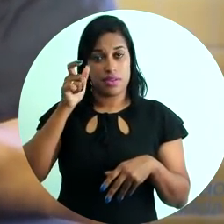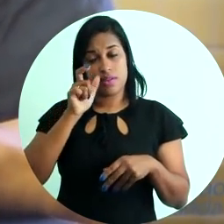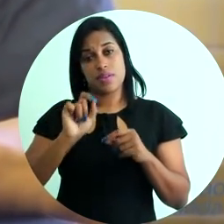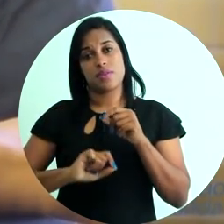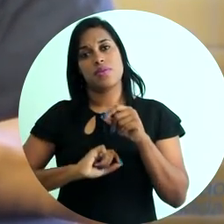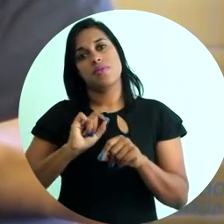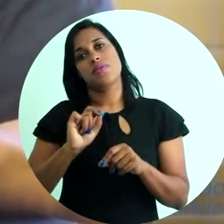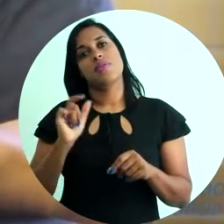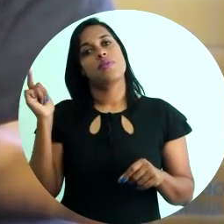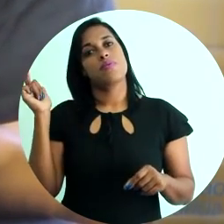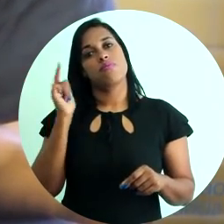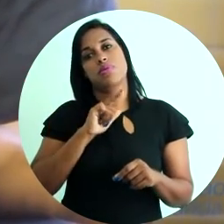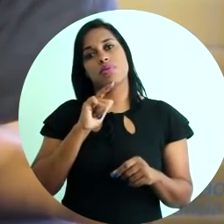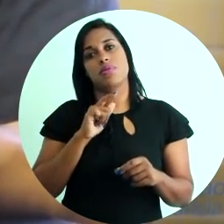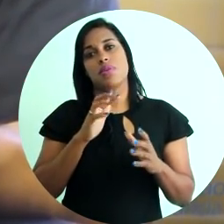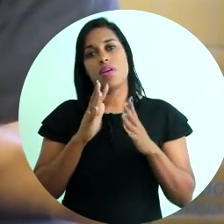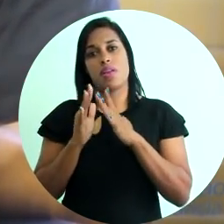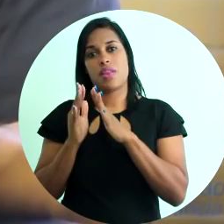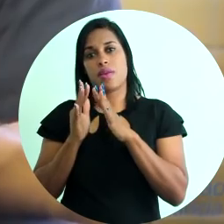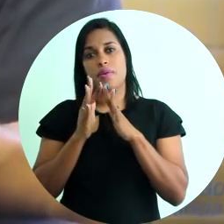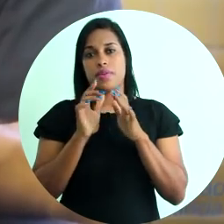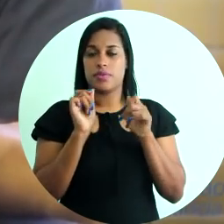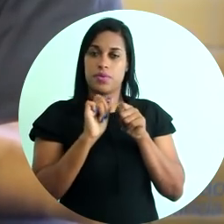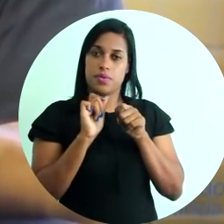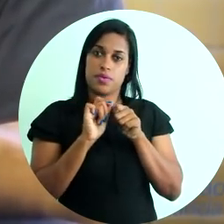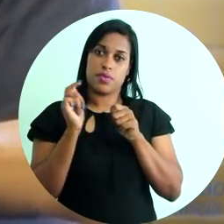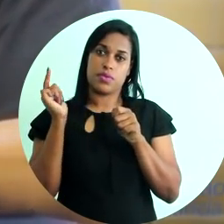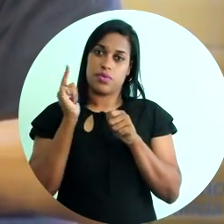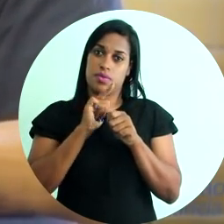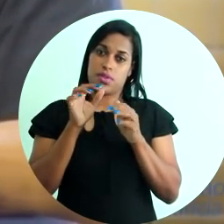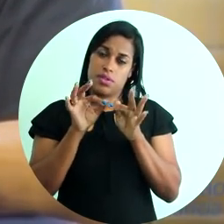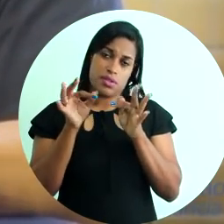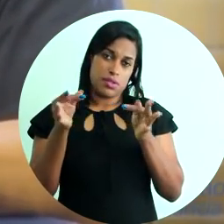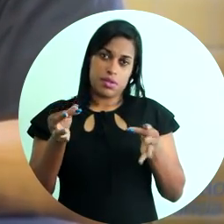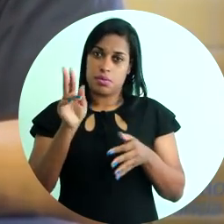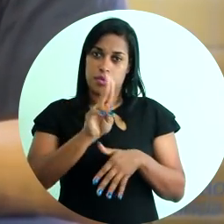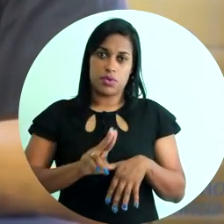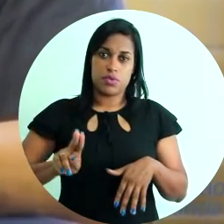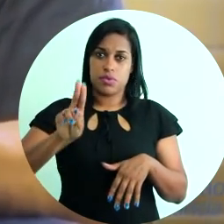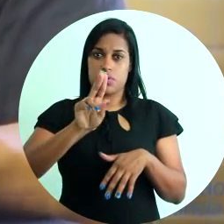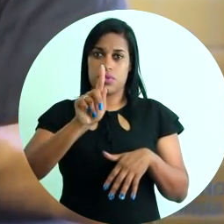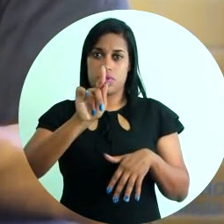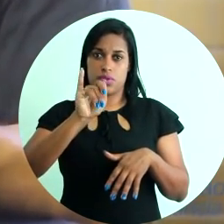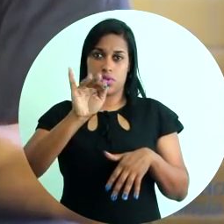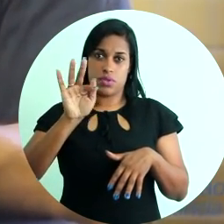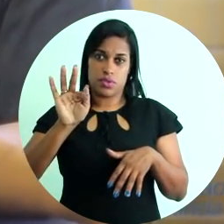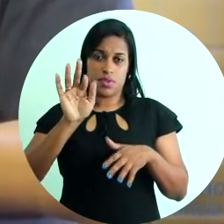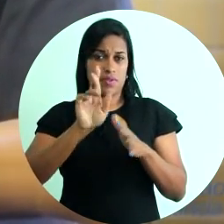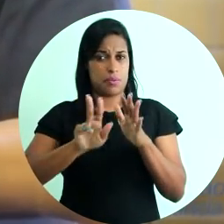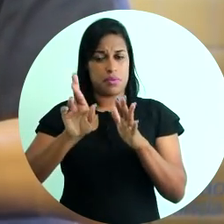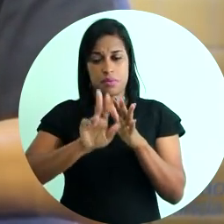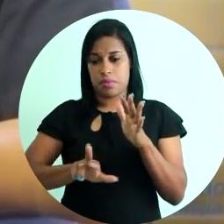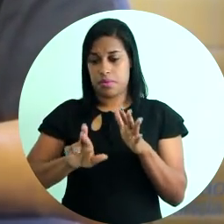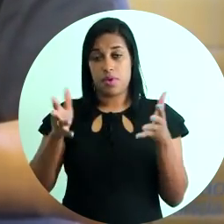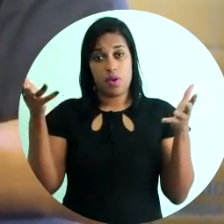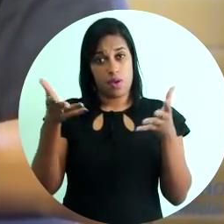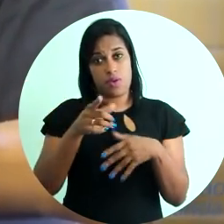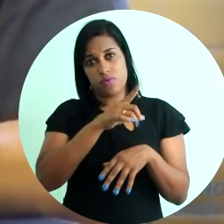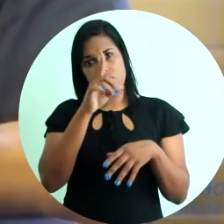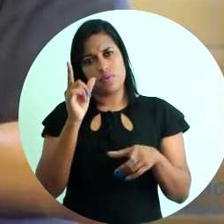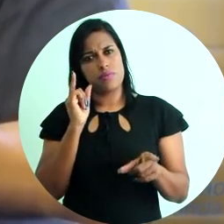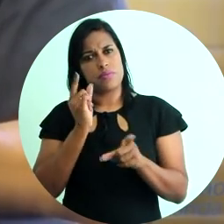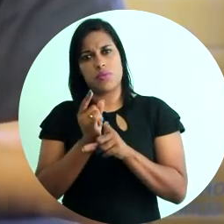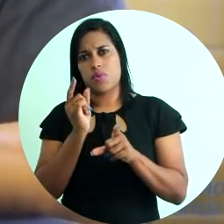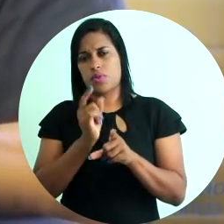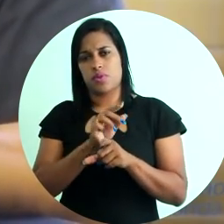suporta animação. Você consegue fazer animação simples usando arquivos GIF. E muitas animações hoje em dia que nós encontramos